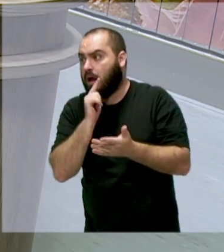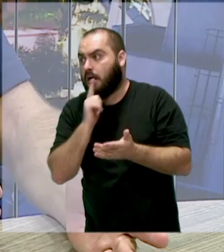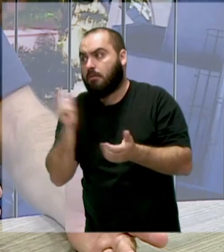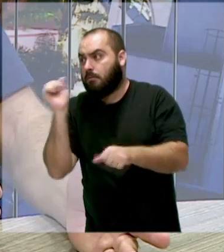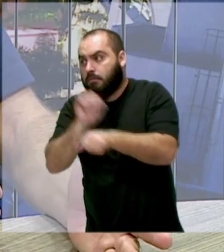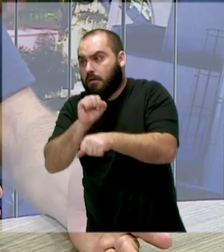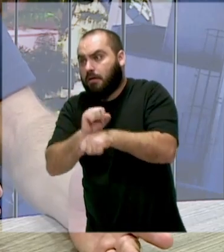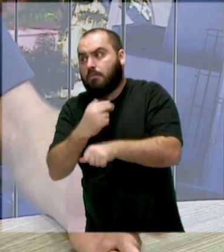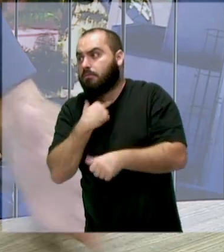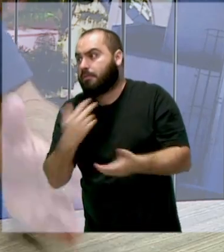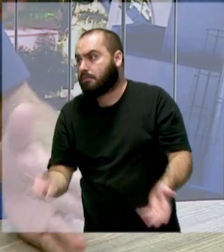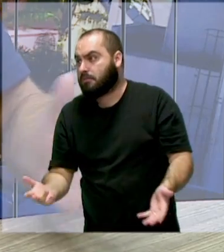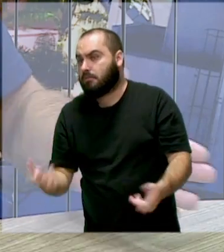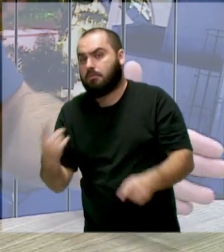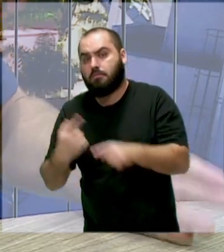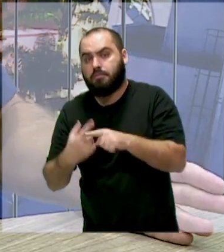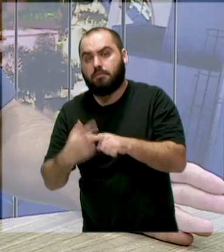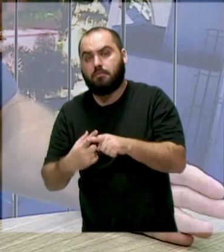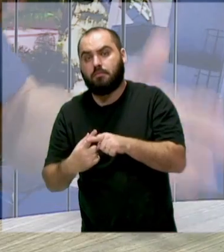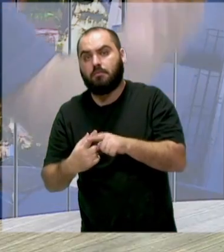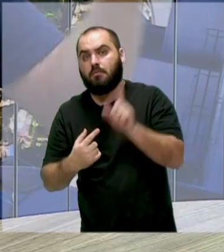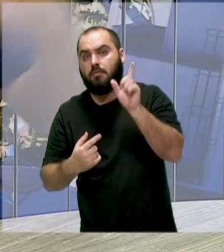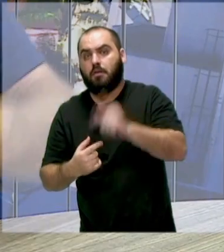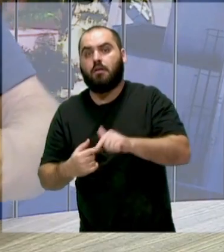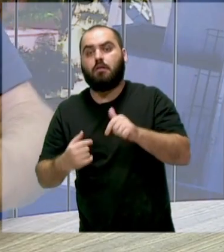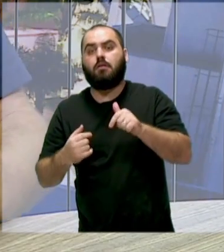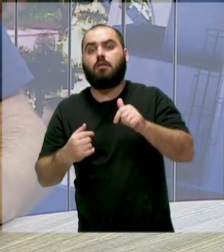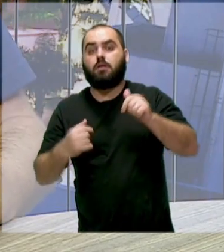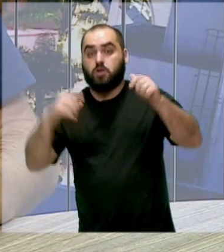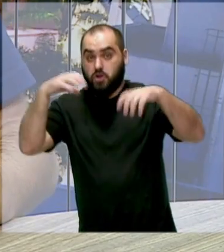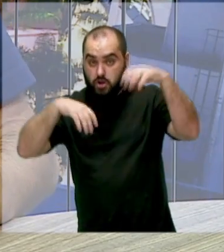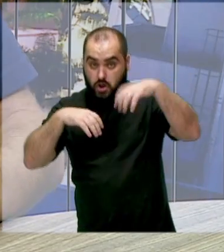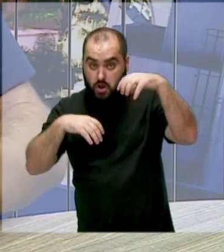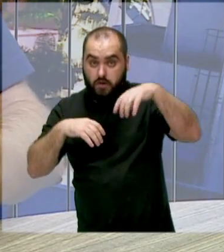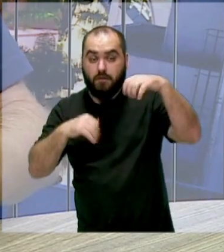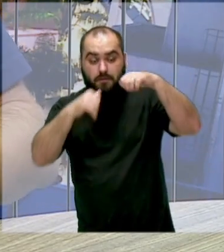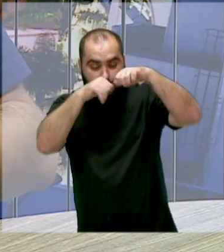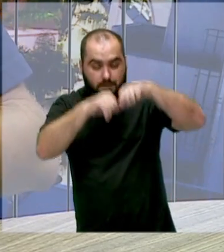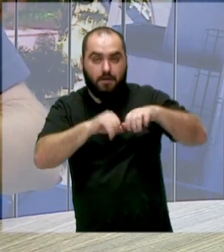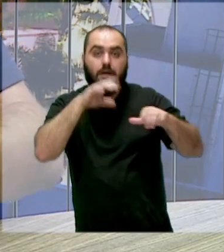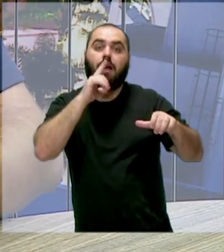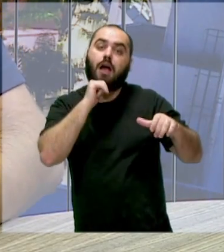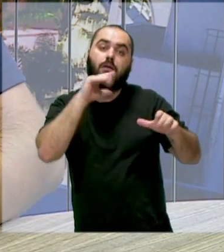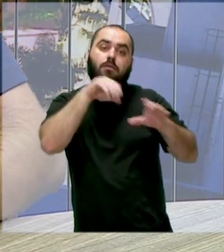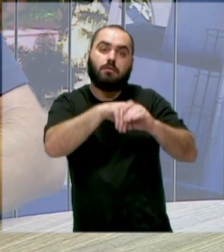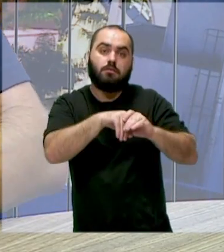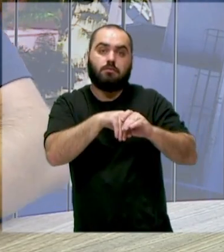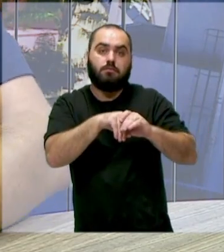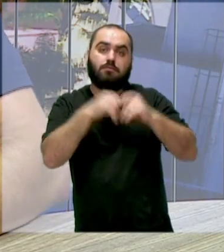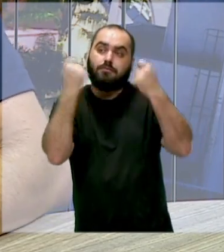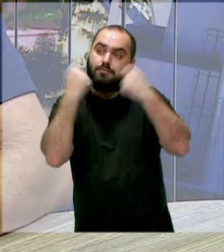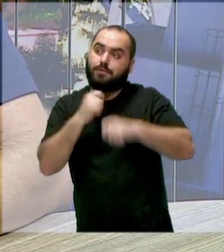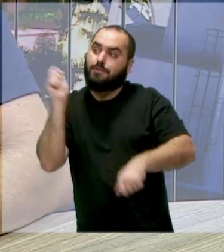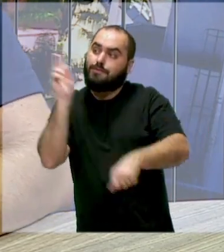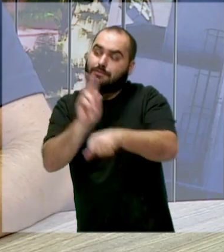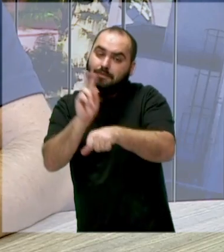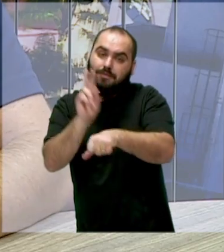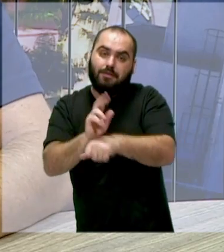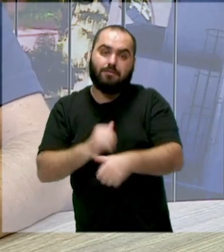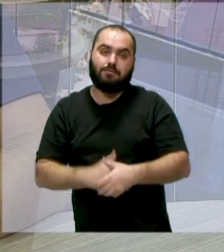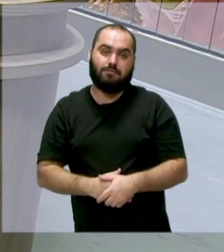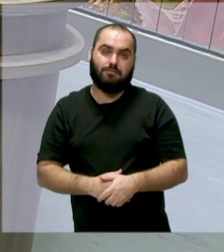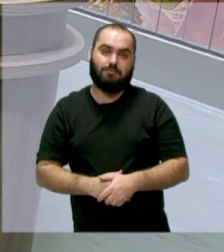a piscina. Até mesmo porque a piscina é para reter água, então vai chover, vai reter água. Mas ele tem que dar uma manutenção, Sim,